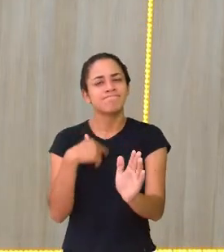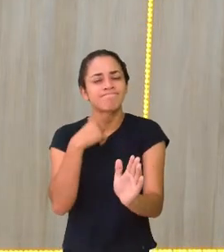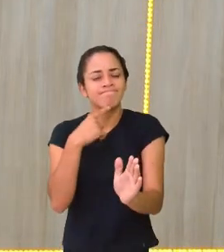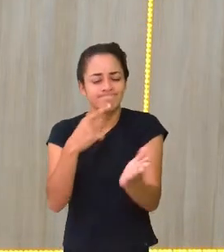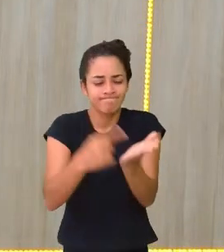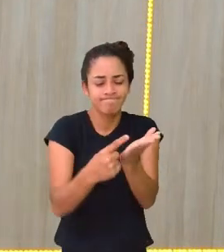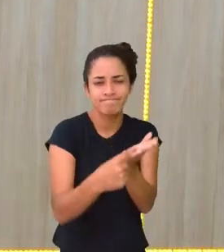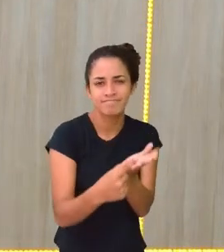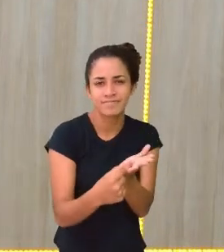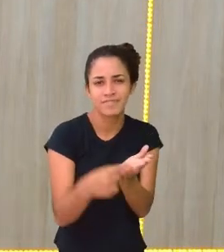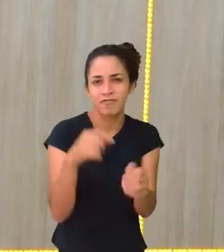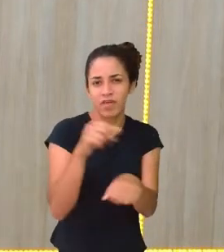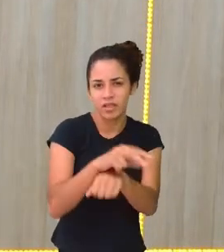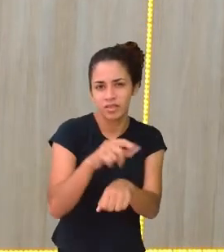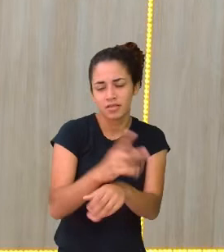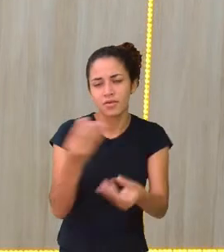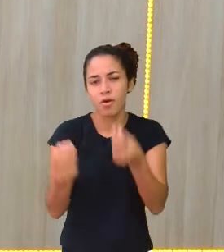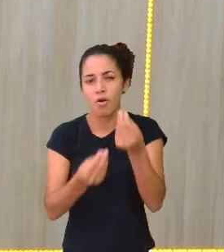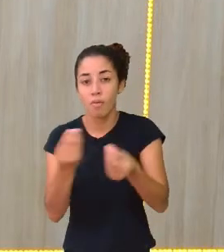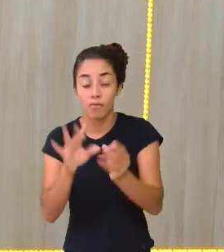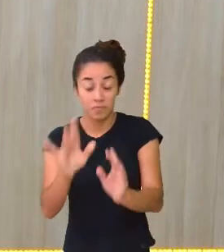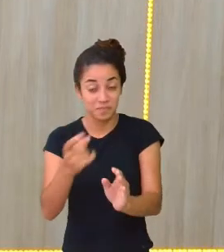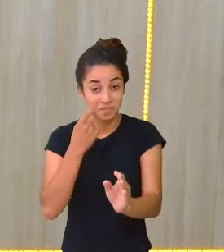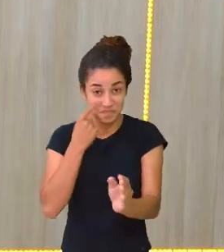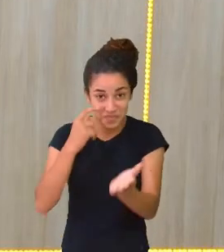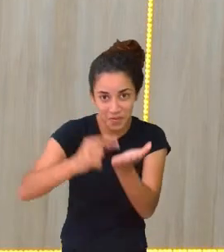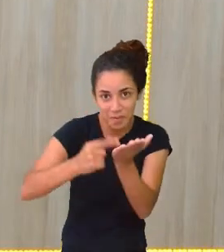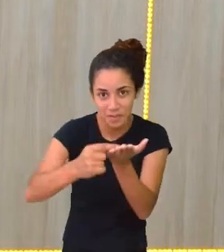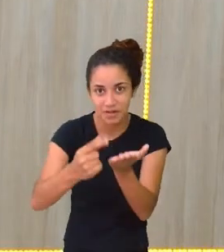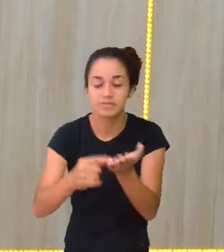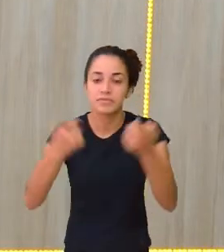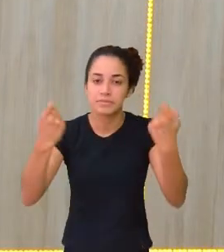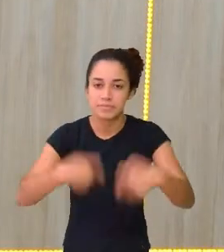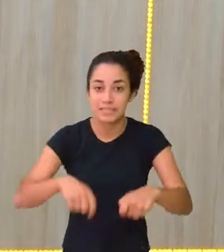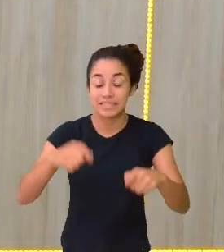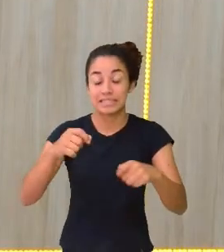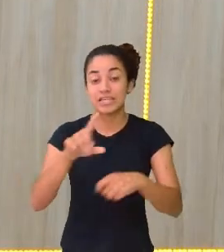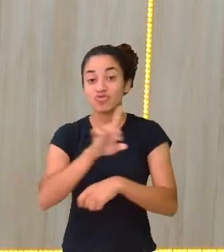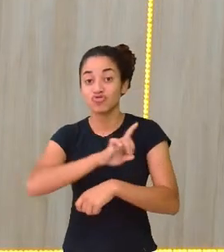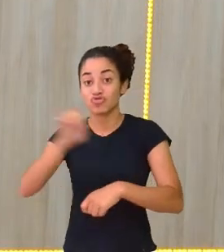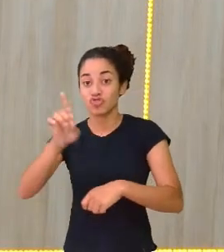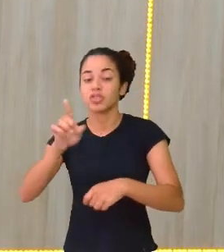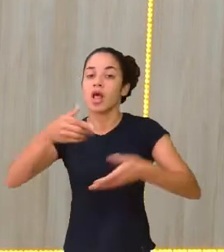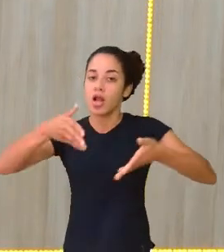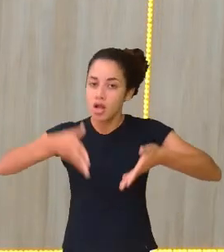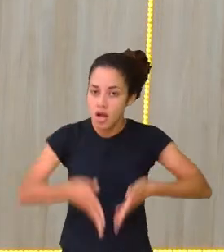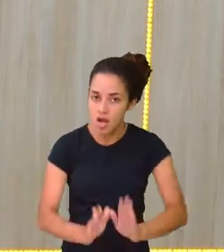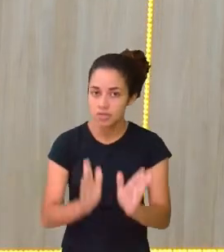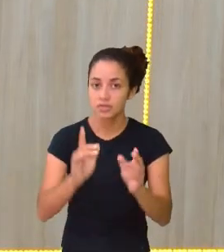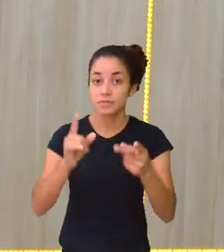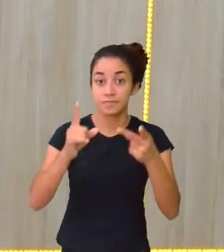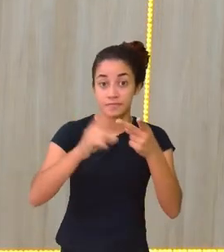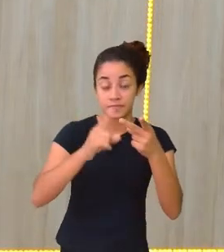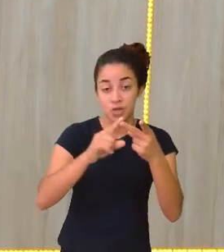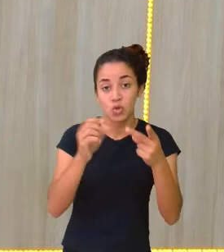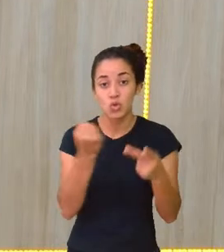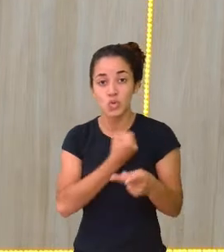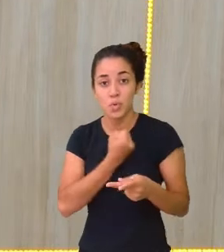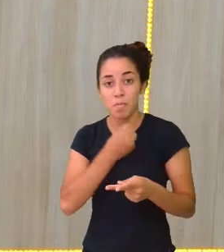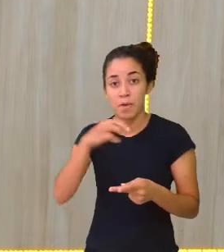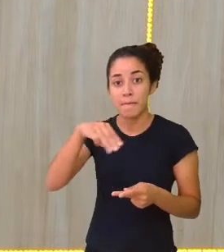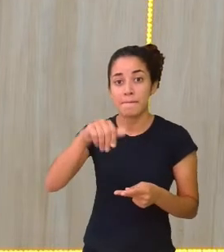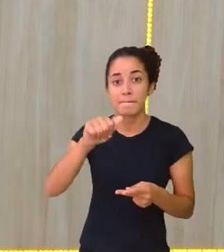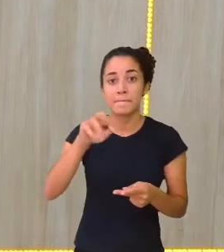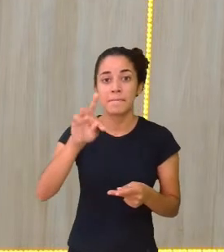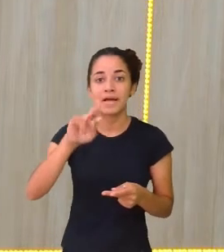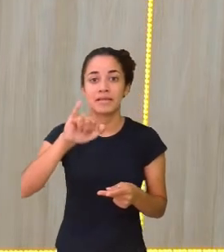pelo aplicativo. O aplicativo, pessoal, vocês precisam da data do aniversário de vocês e o número da matrícula que vocês podem pegar